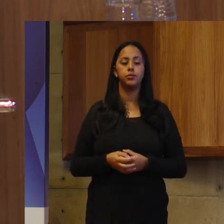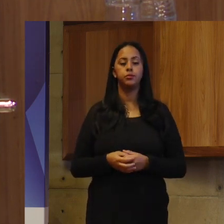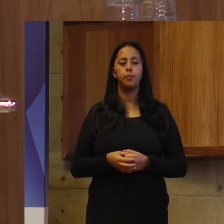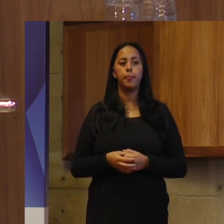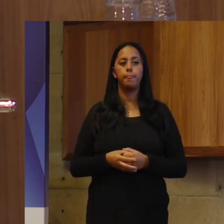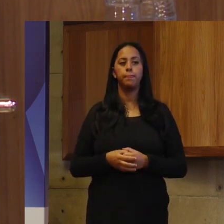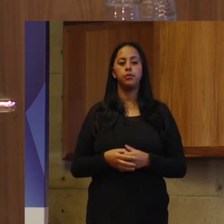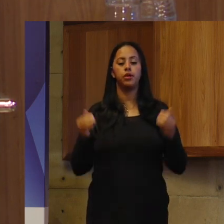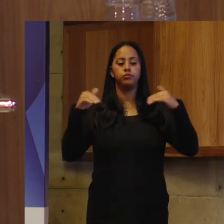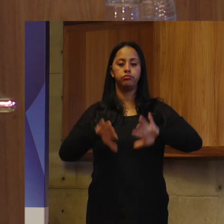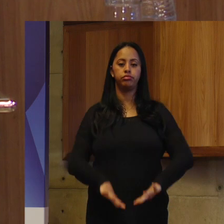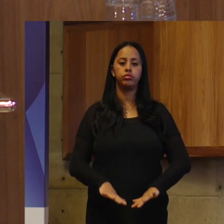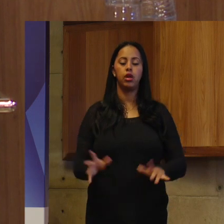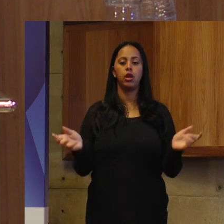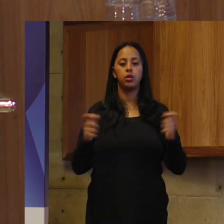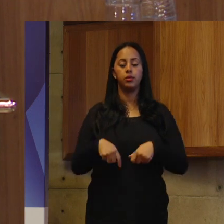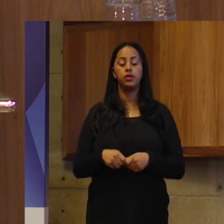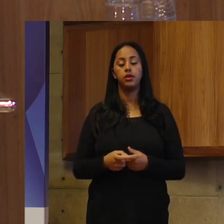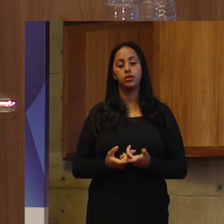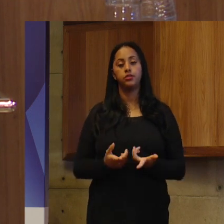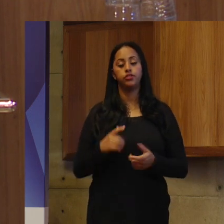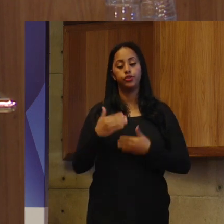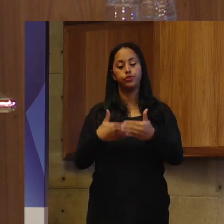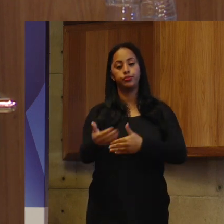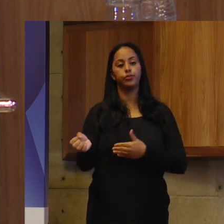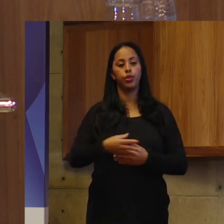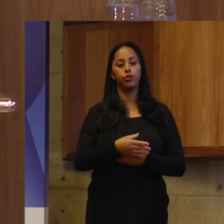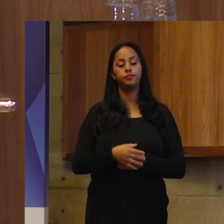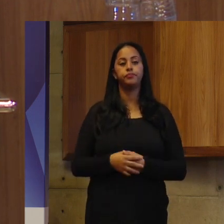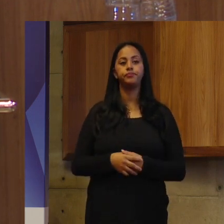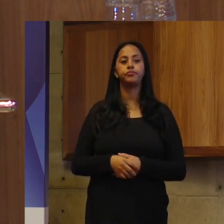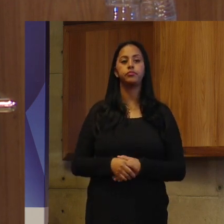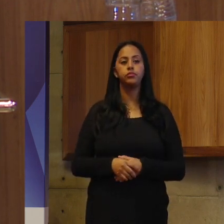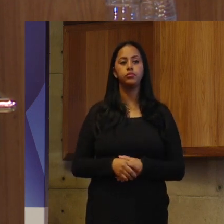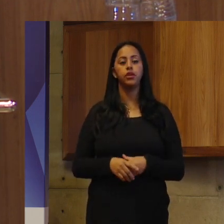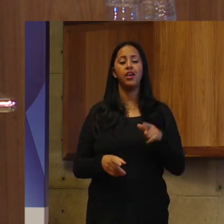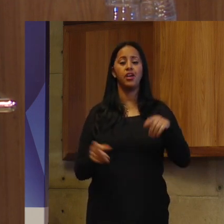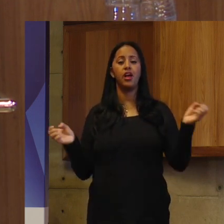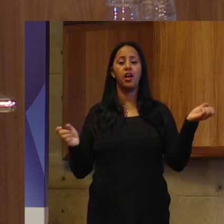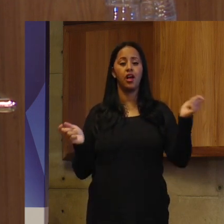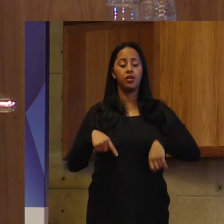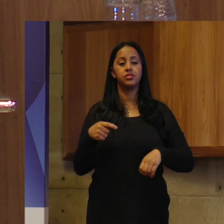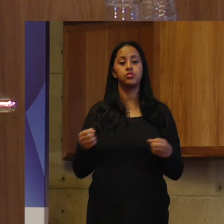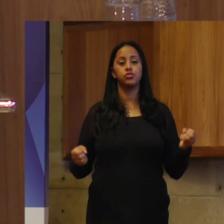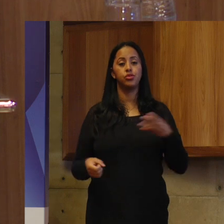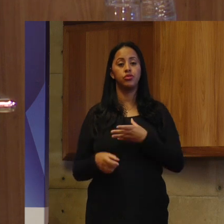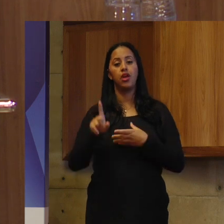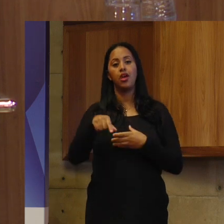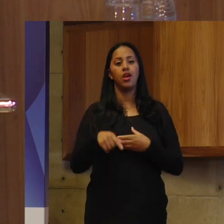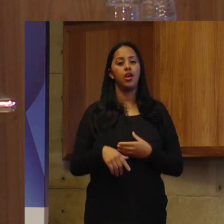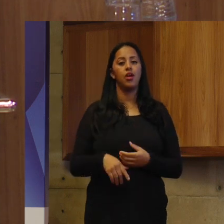uma queda, né, na capacidade de inovação. E essa capacidade de inovação vai ser a